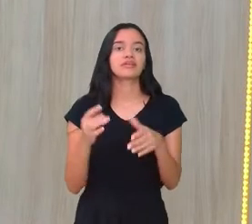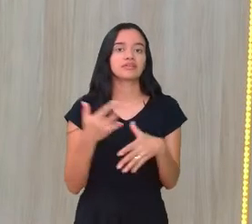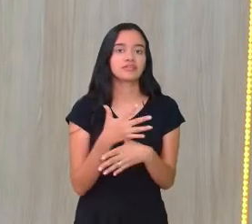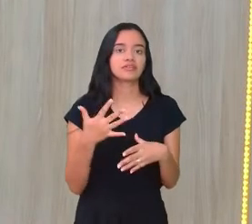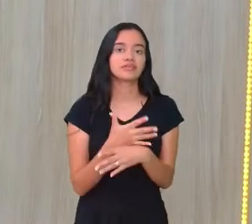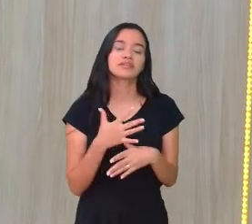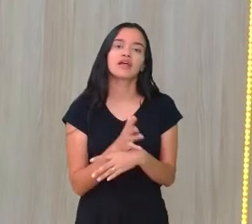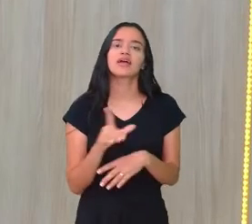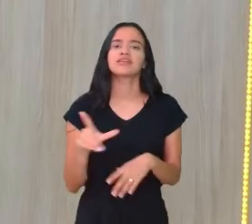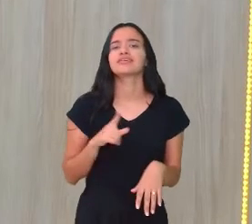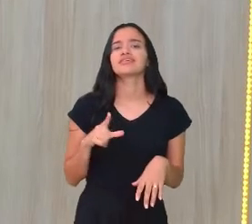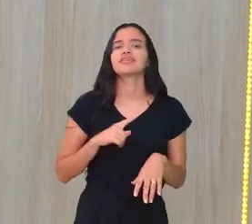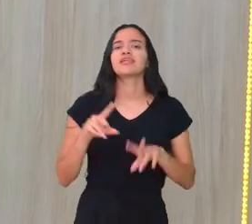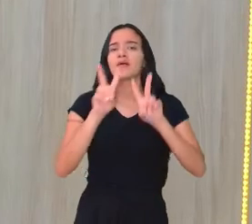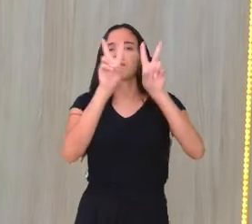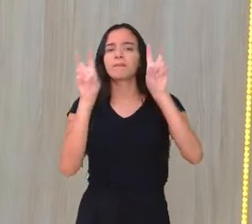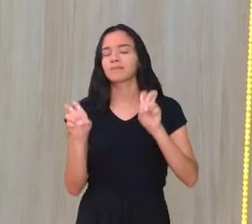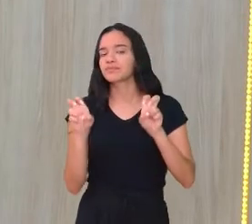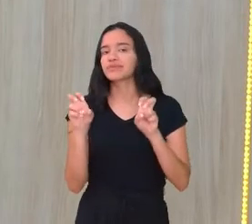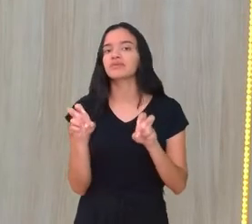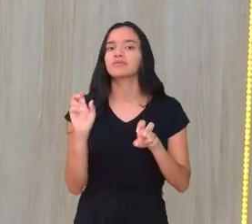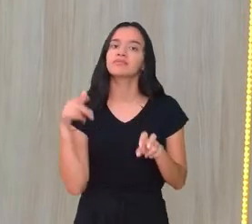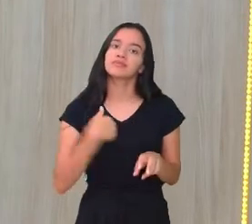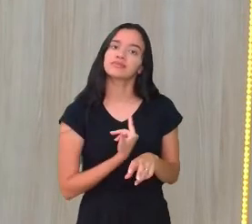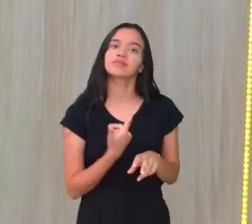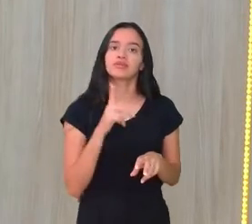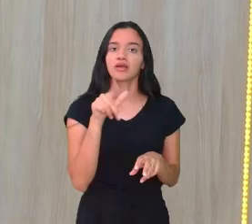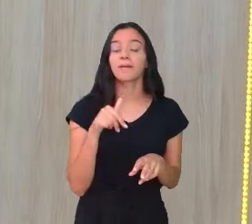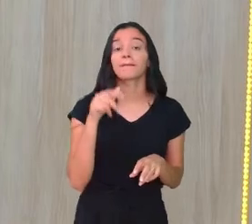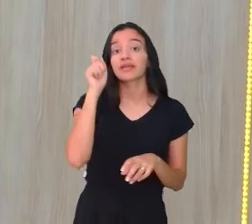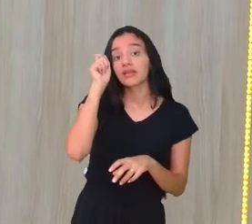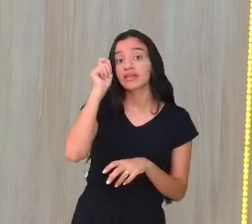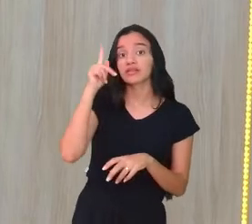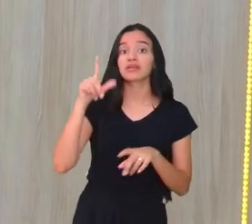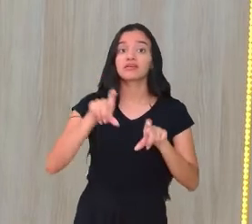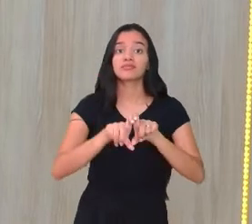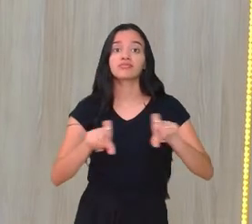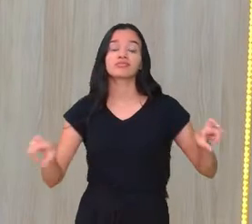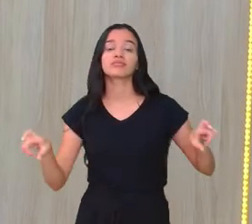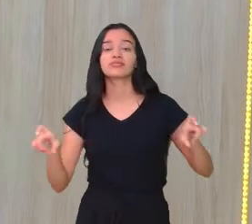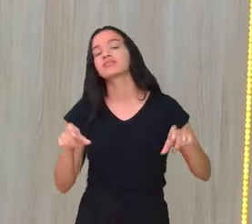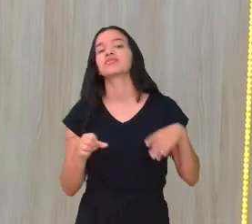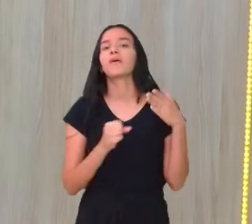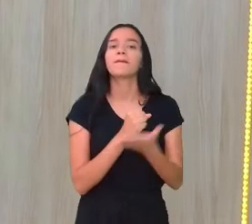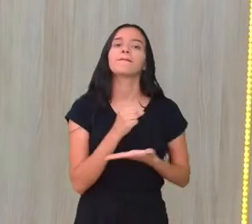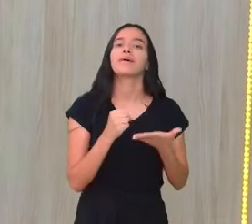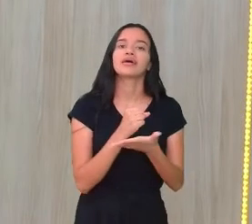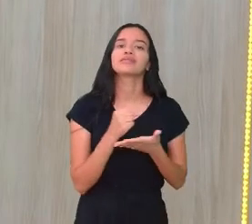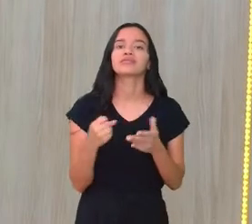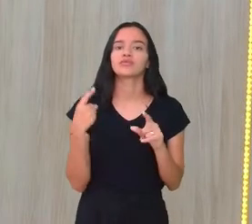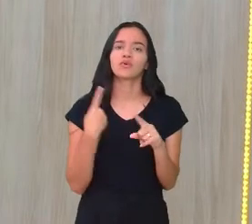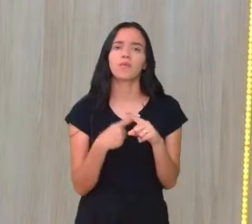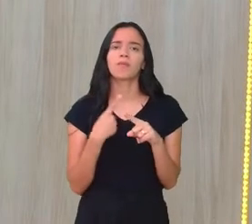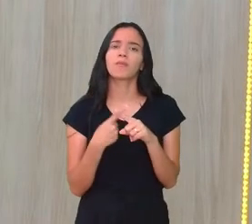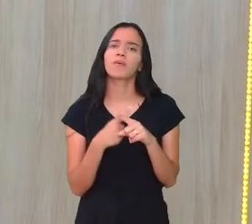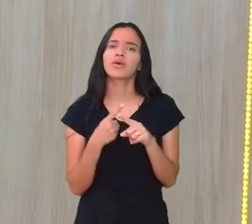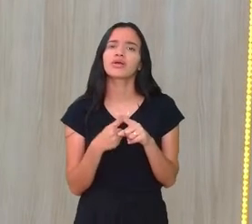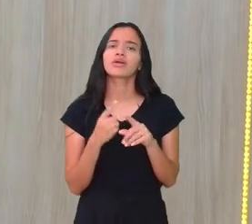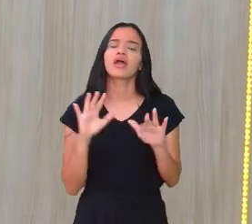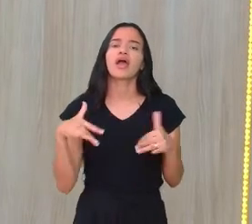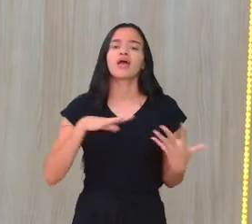muitos temas para a gente abordar em cima dessa ideia de saneamento básico, né, porque saneamento básico, minha gente,